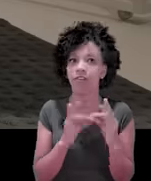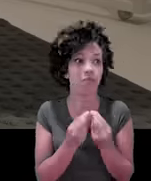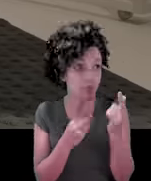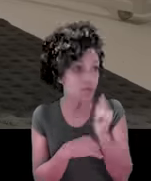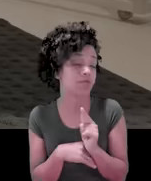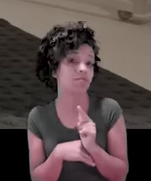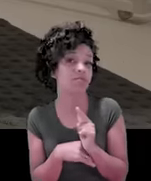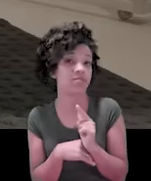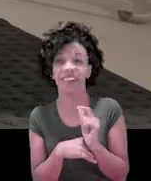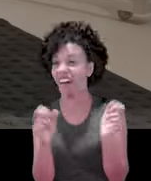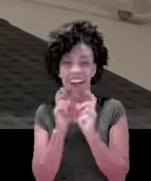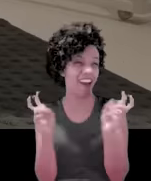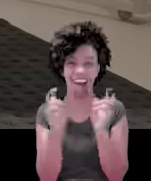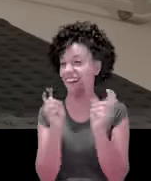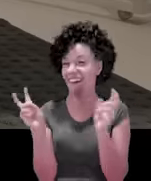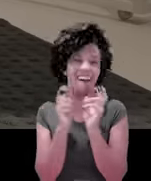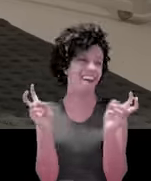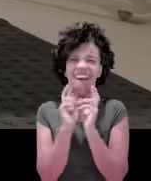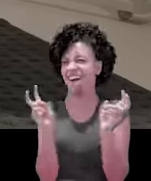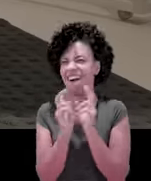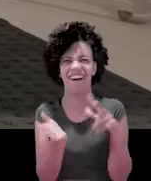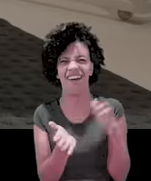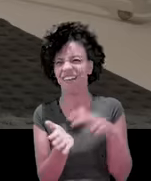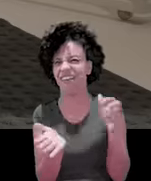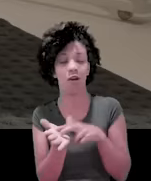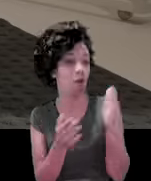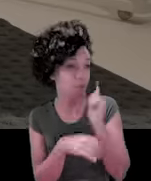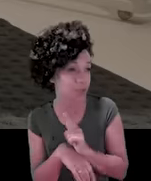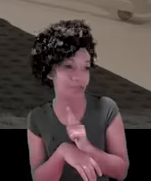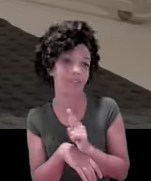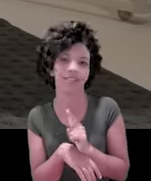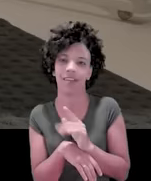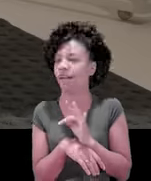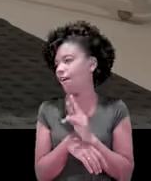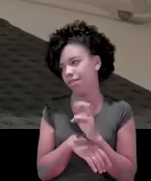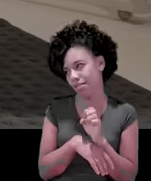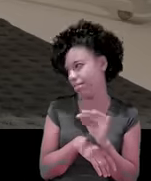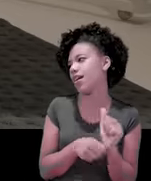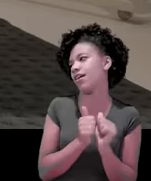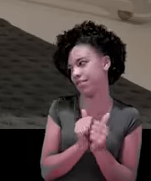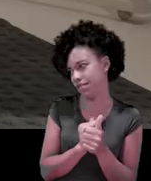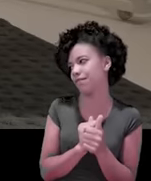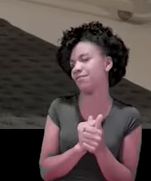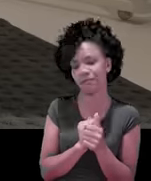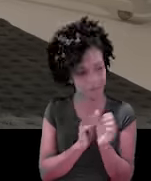e eu consegui ouvir o outro lado a tetra né